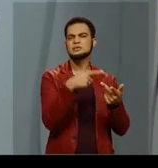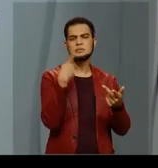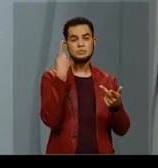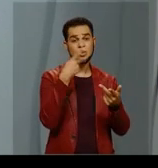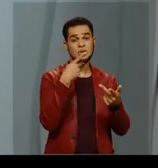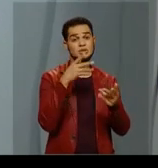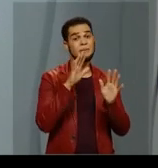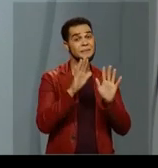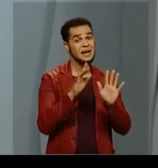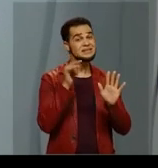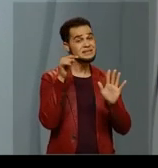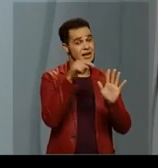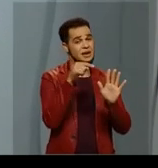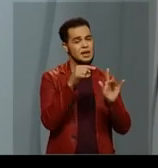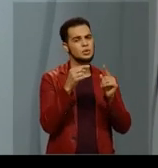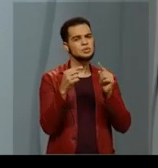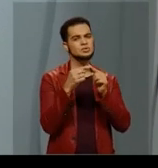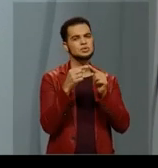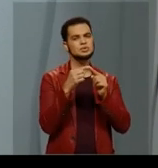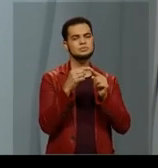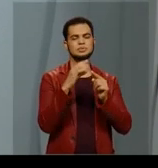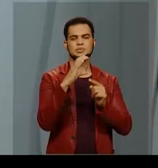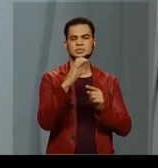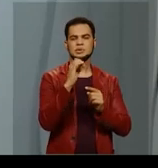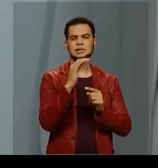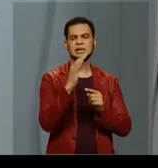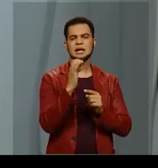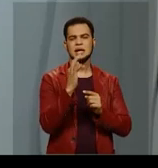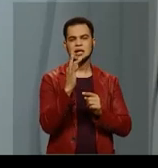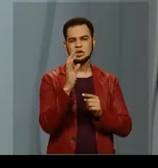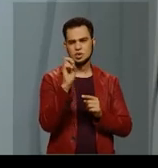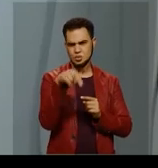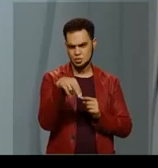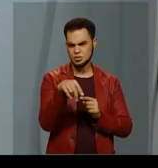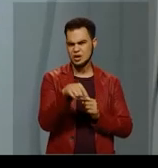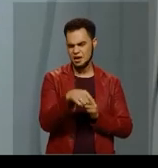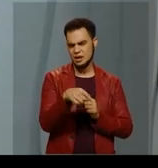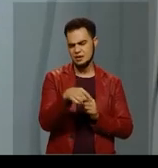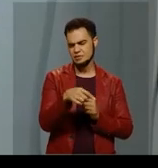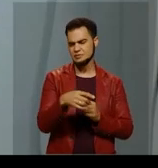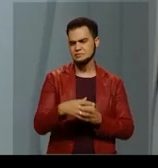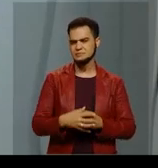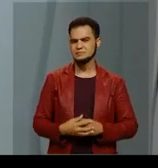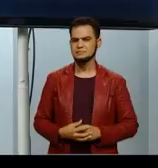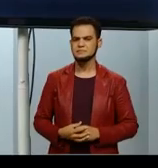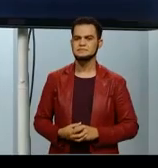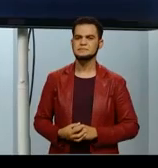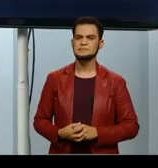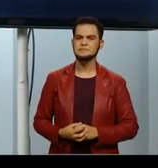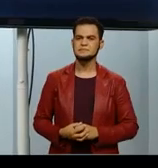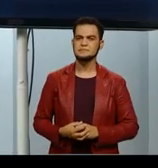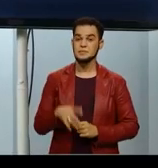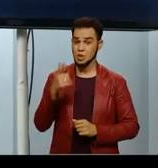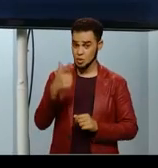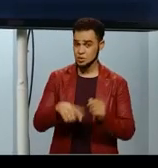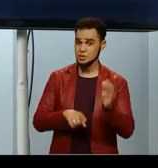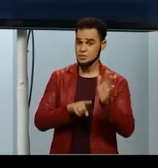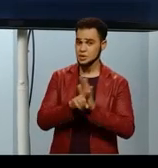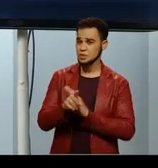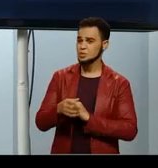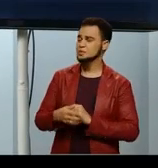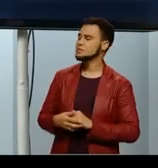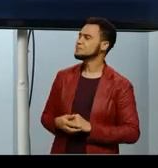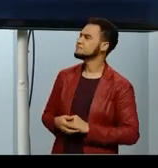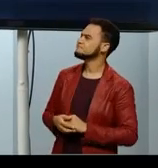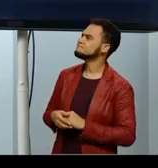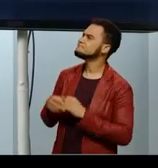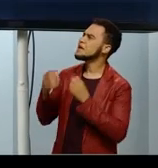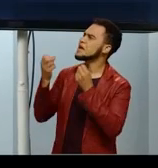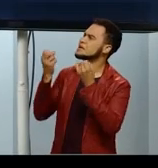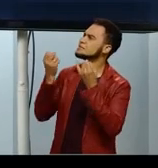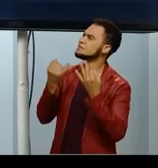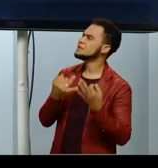cartoon. Vamos para a próxima pergunta. Explique a polissemia.